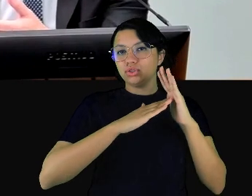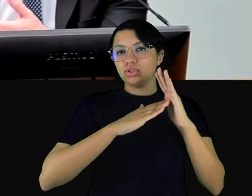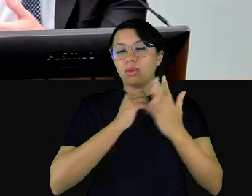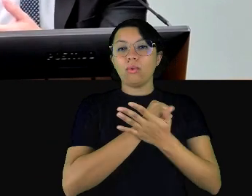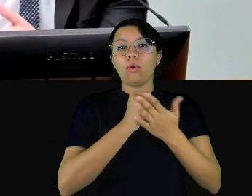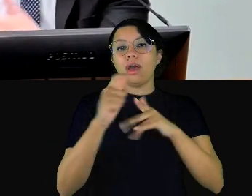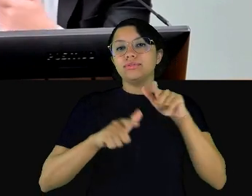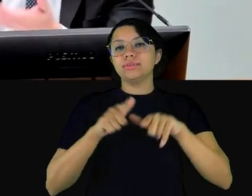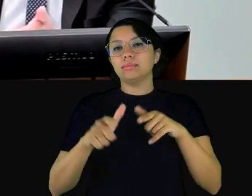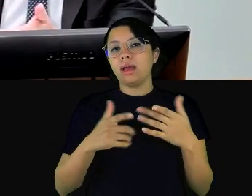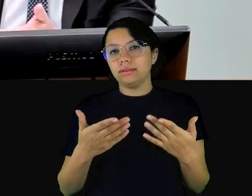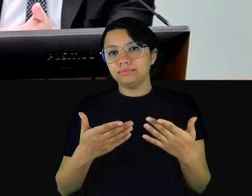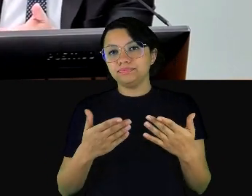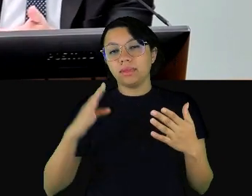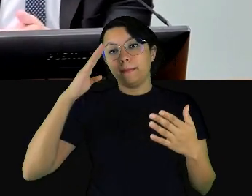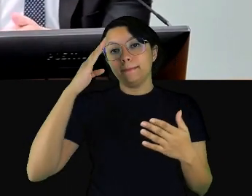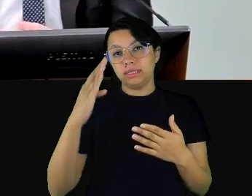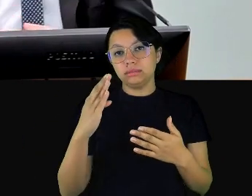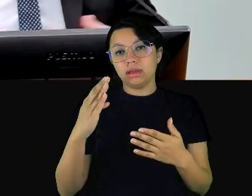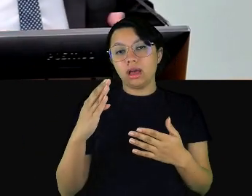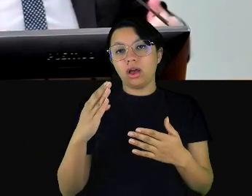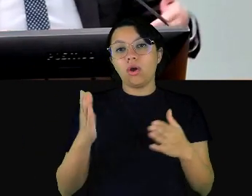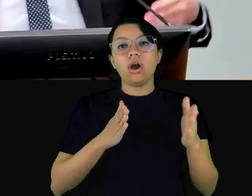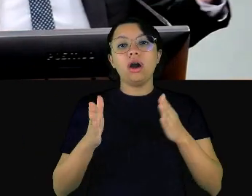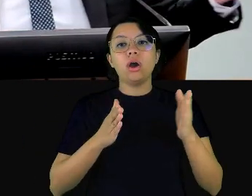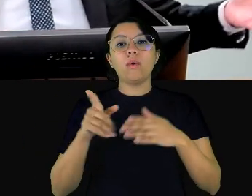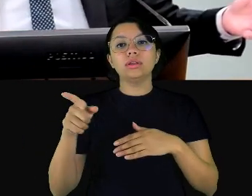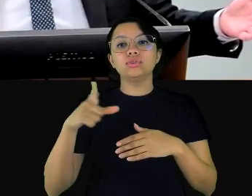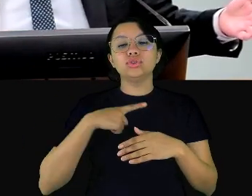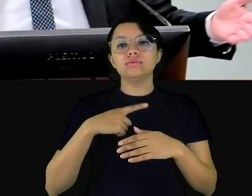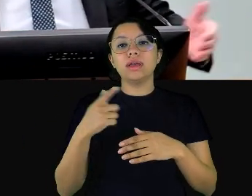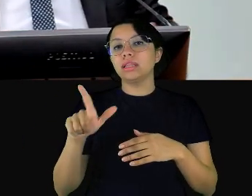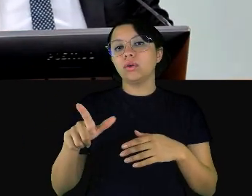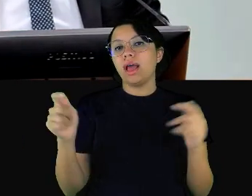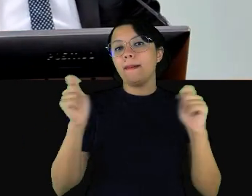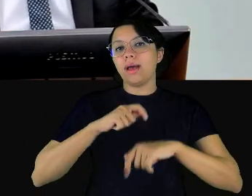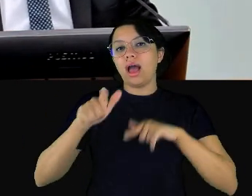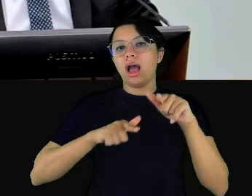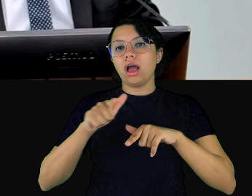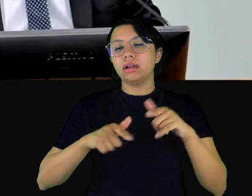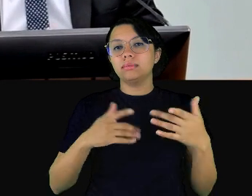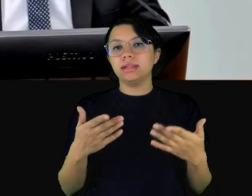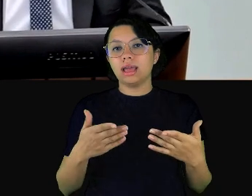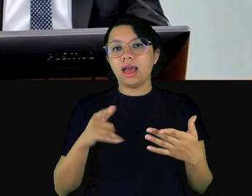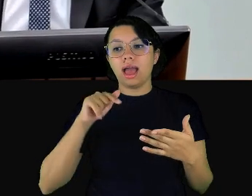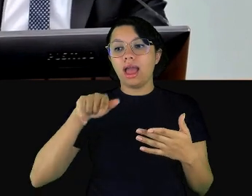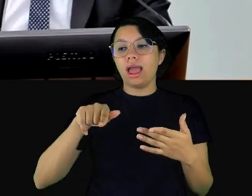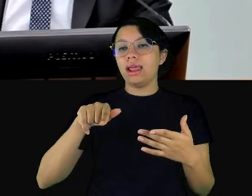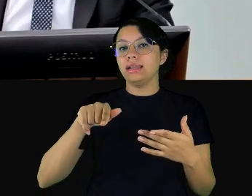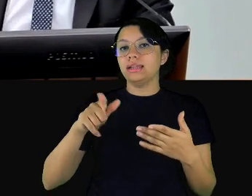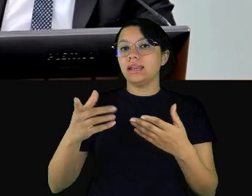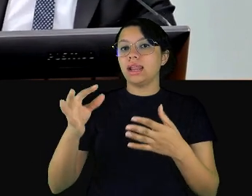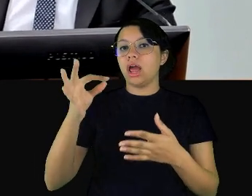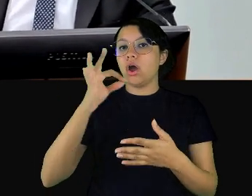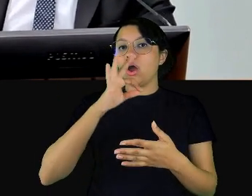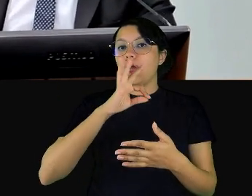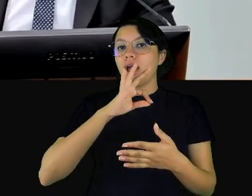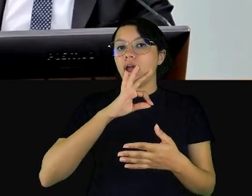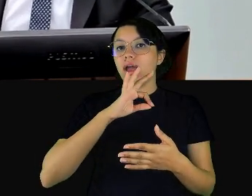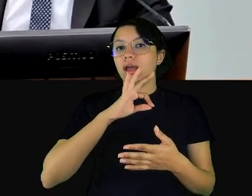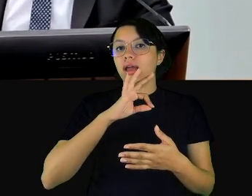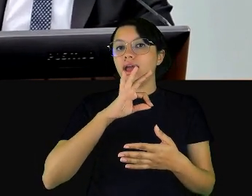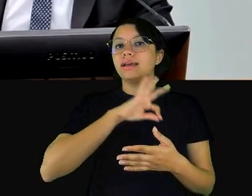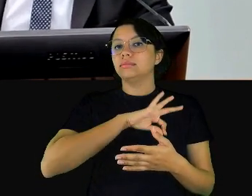de trabalho. A principal dela é que, enquanto ele estiver em incapacidade laborativa, ele não recebe a